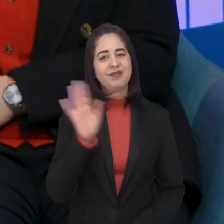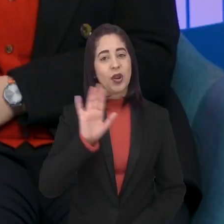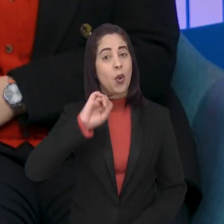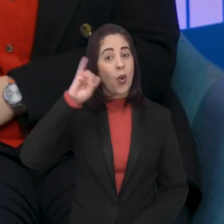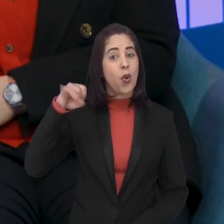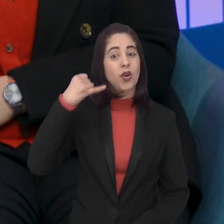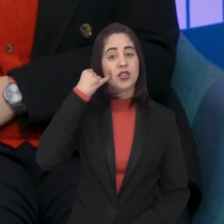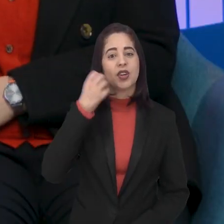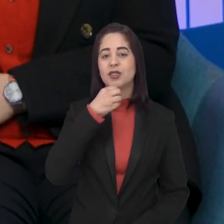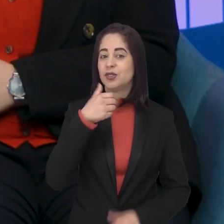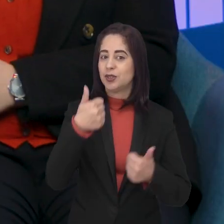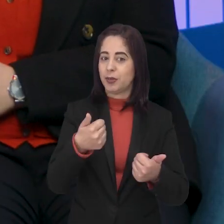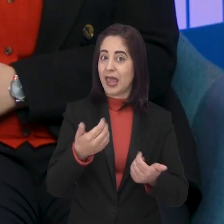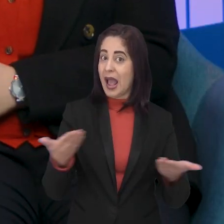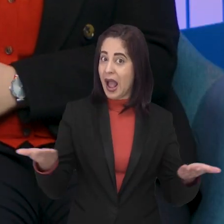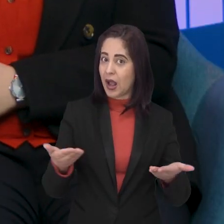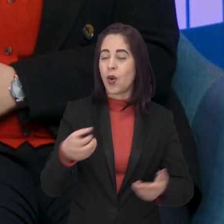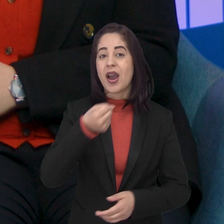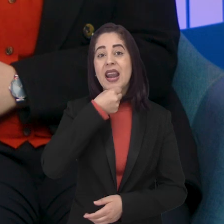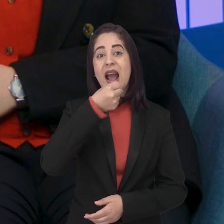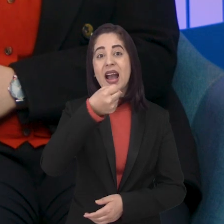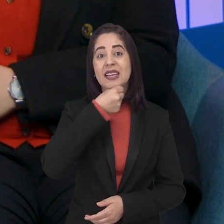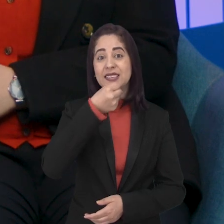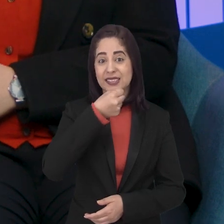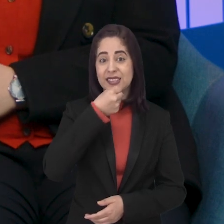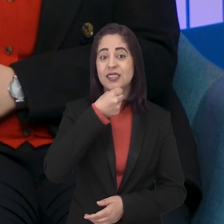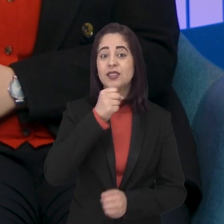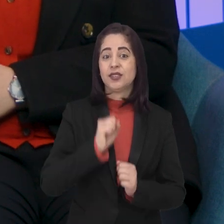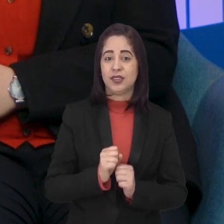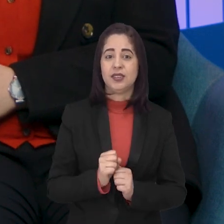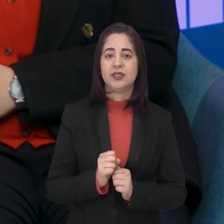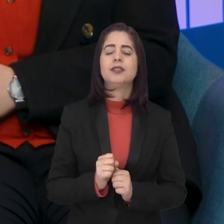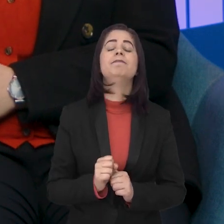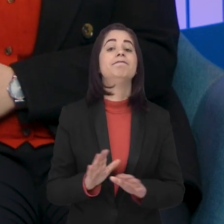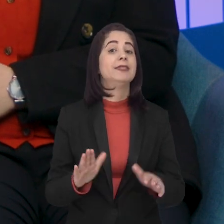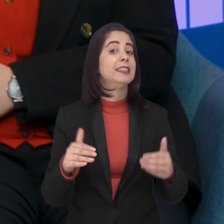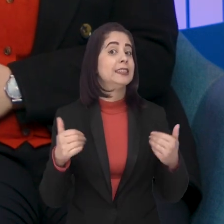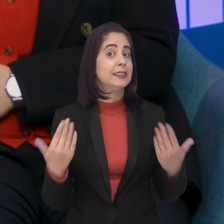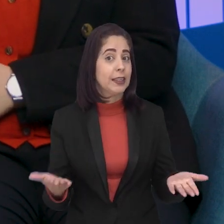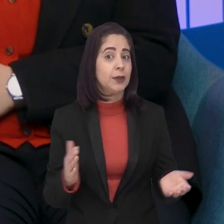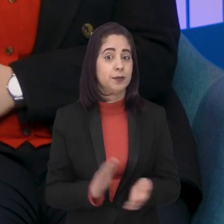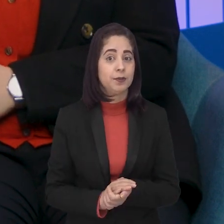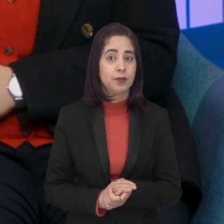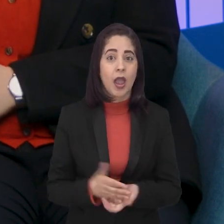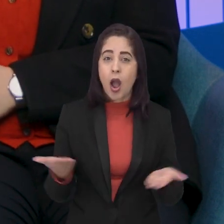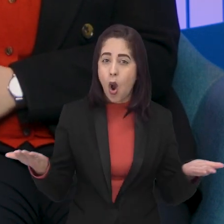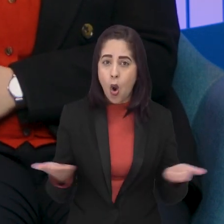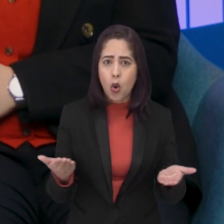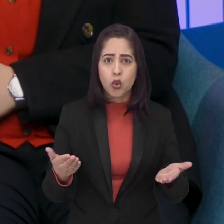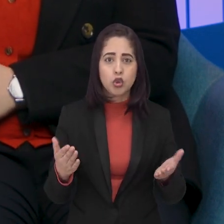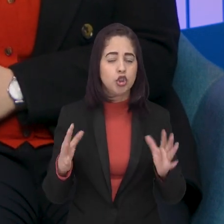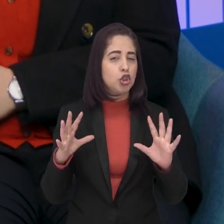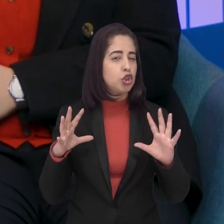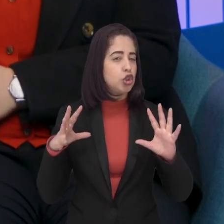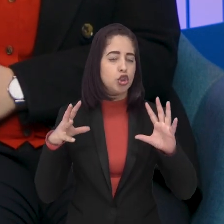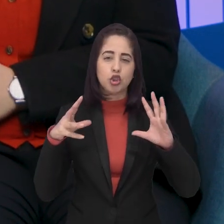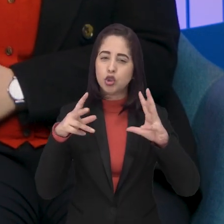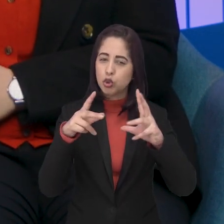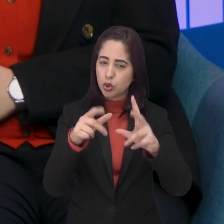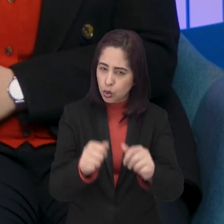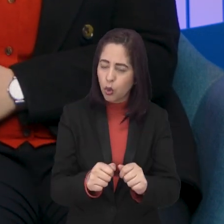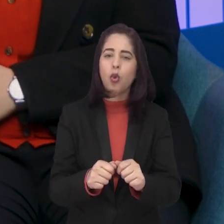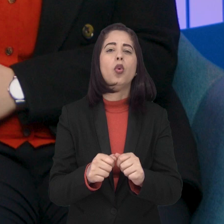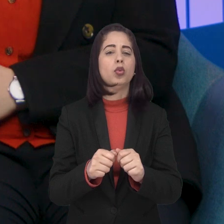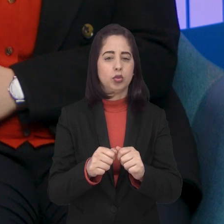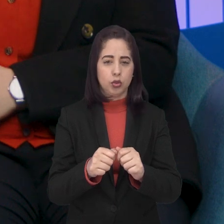Oi, João, tudo bom? Chegou a hora da entrevista do Cidadania em Pauta. Bom, gente, hoje todo mundo está de olho nas